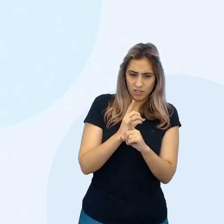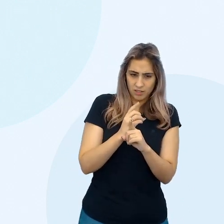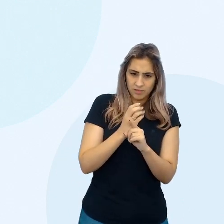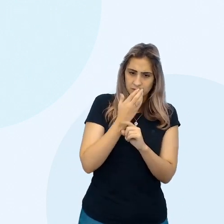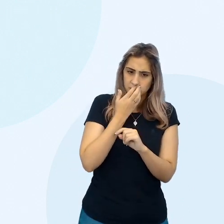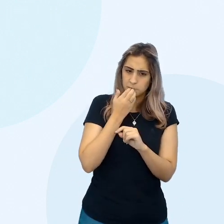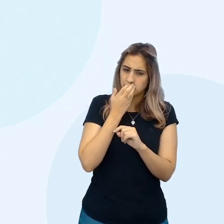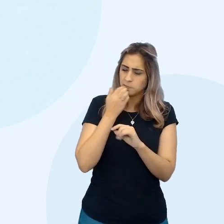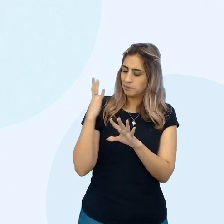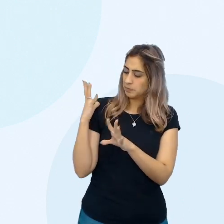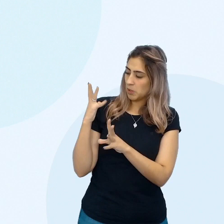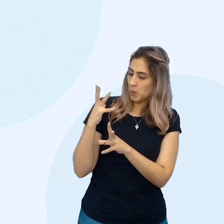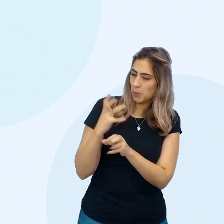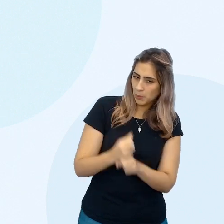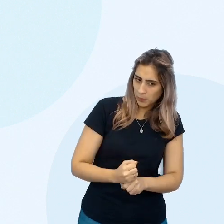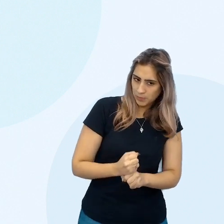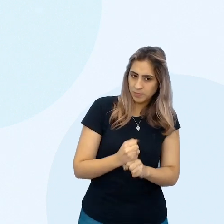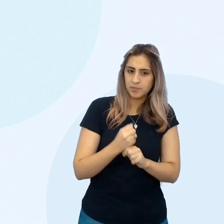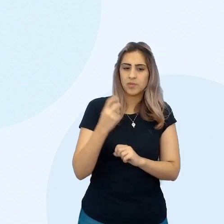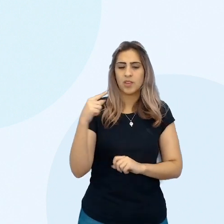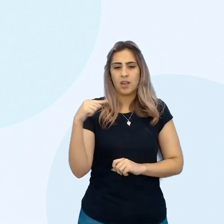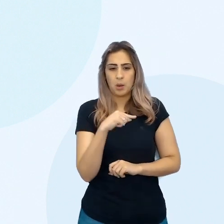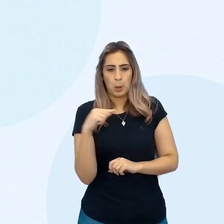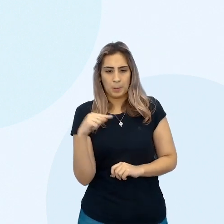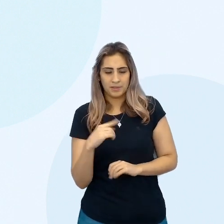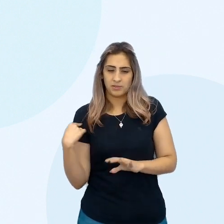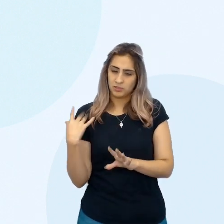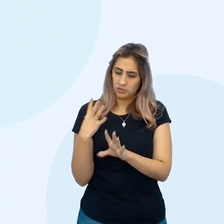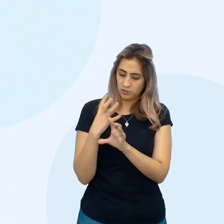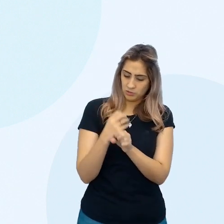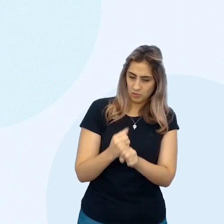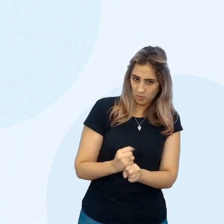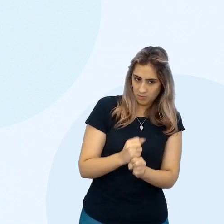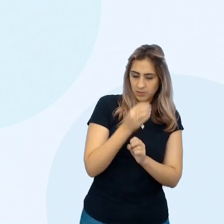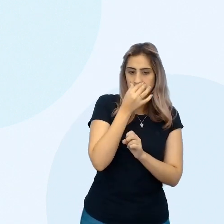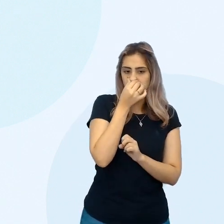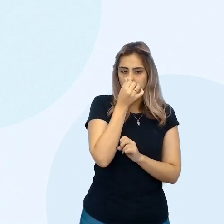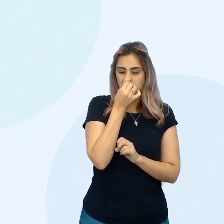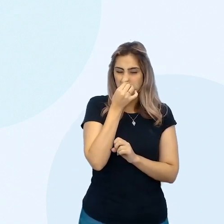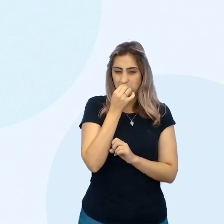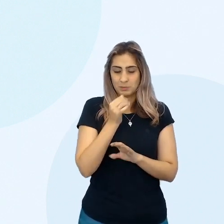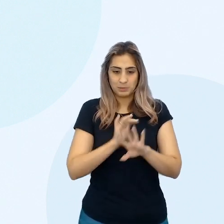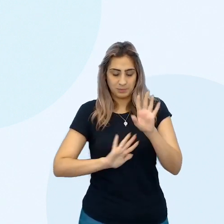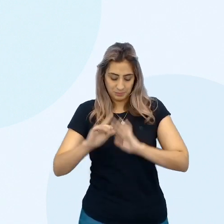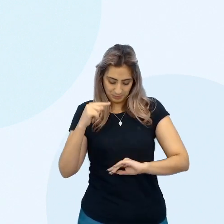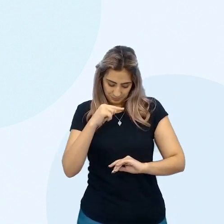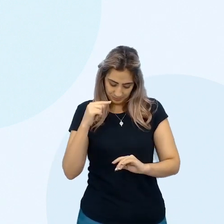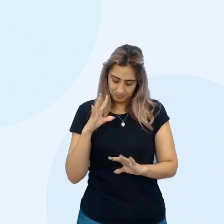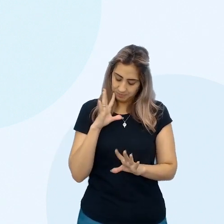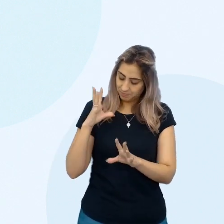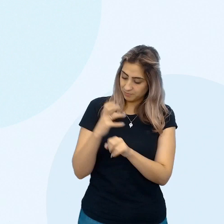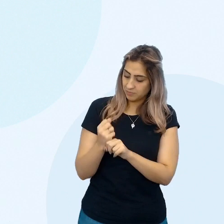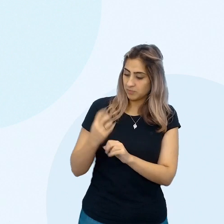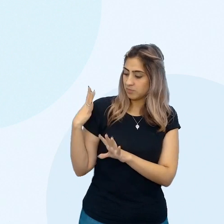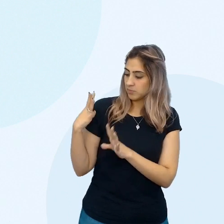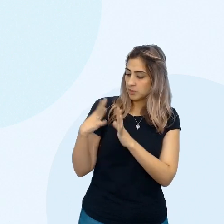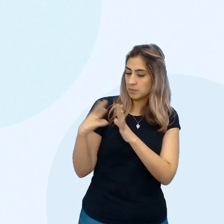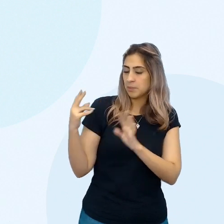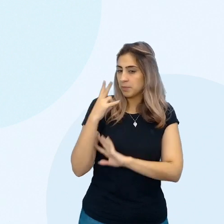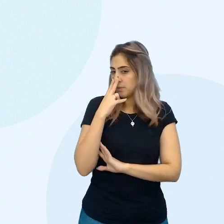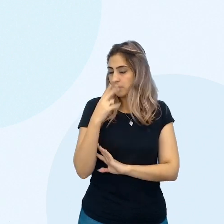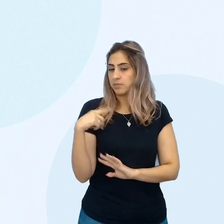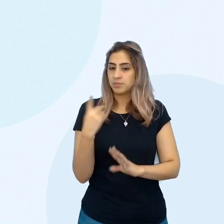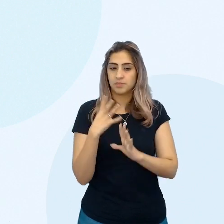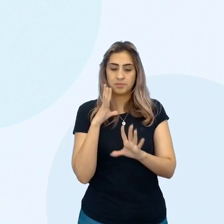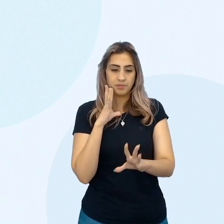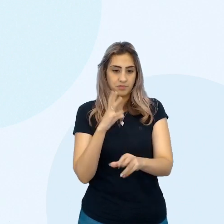dois valores, lembrando que eram valores negativos. Então, quando a gente soma os valores negativos, conserva o sinal de menos e soma esses valores em módulo, Isso. né? E a gente